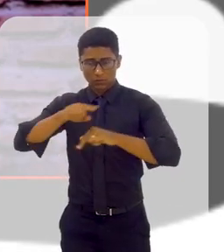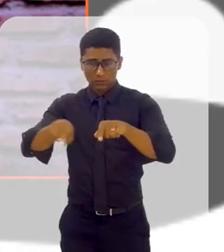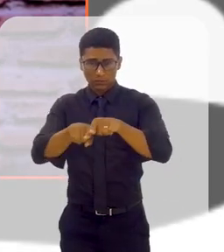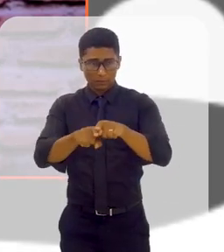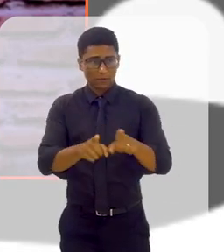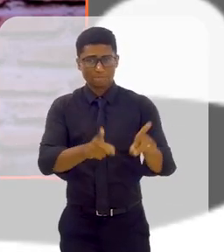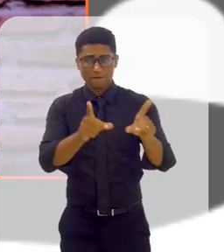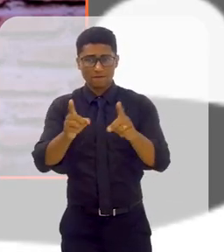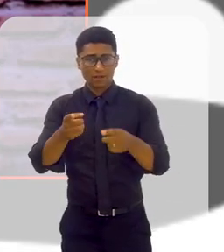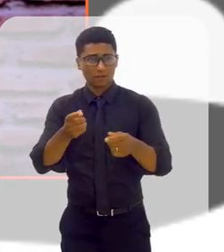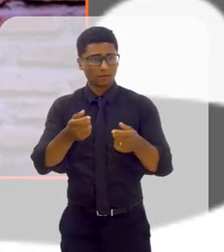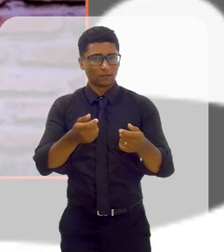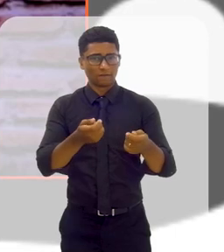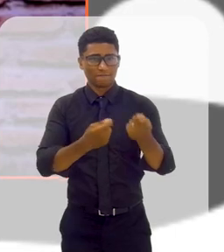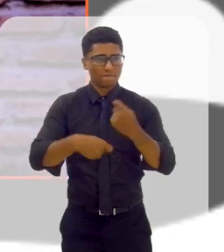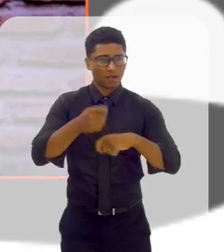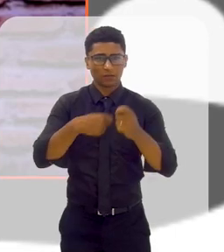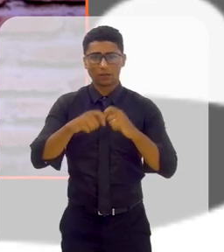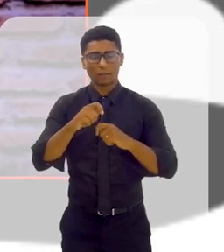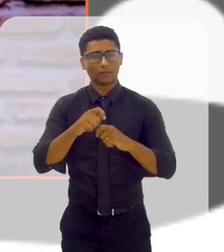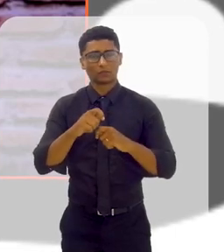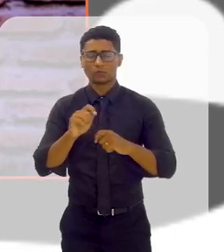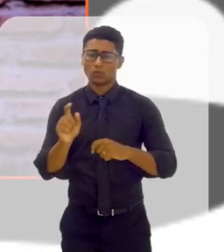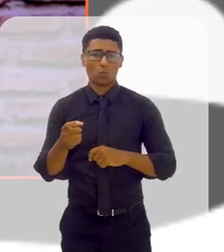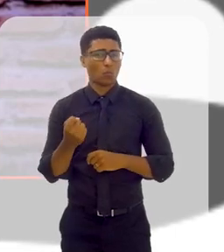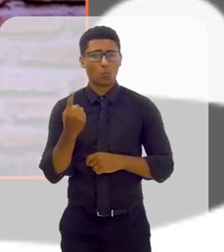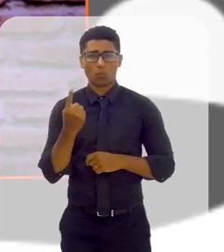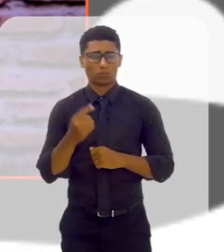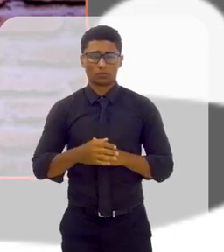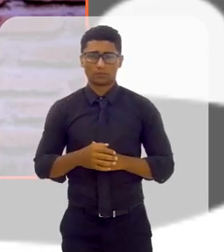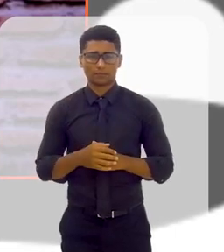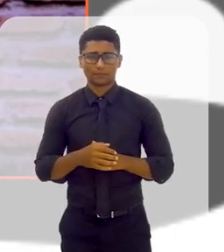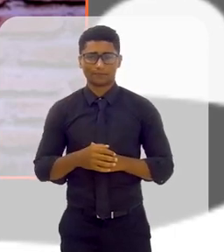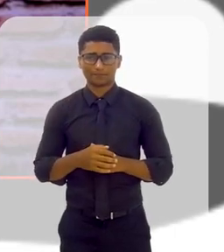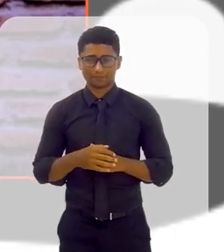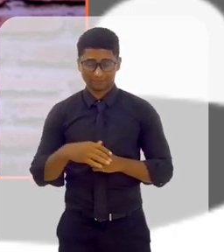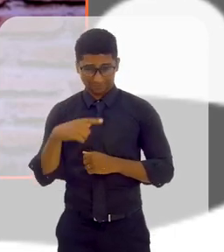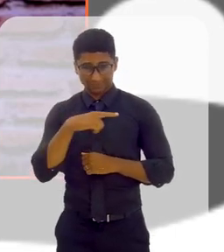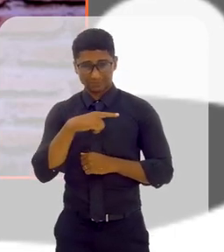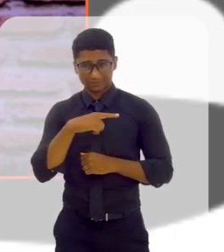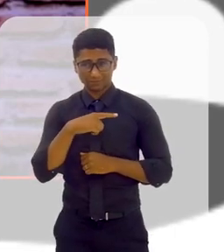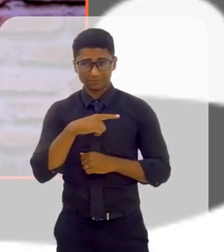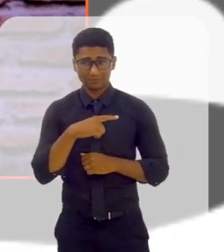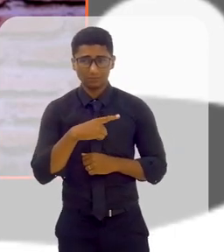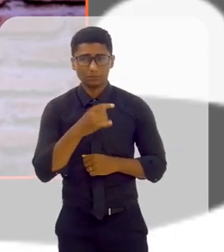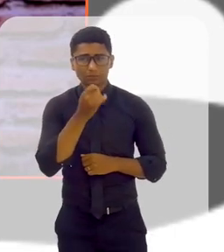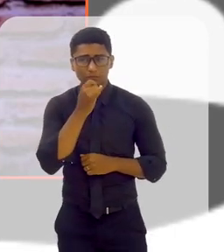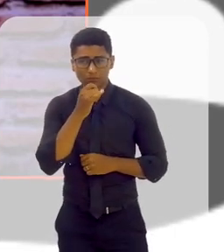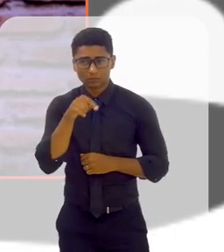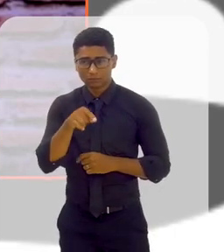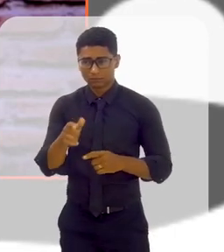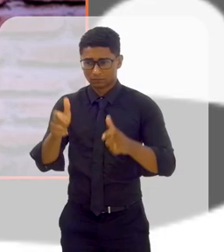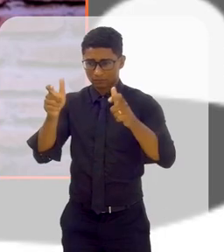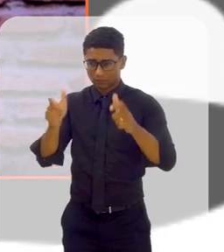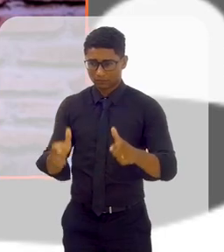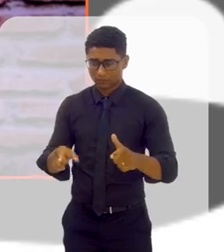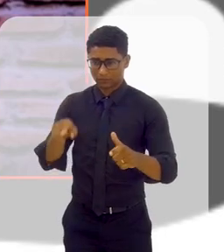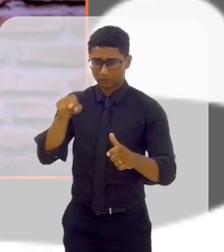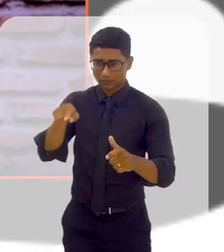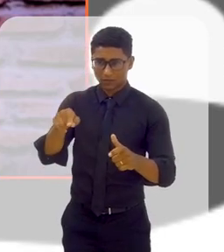comercialização e todo meu faturamento é o único então eu tenho um produto que está armazenado na posição tal